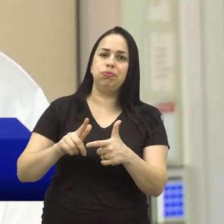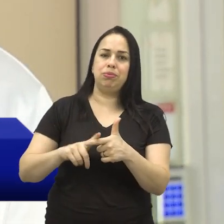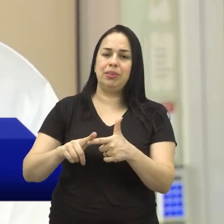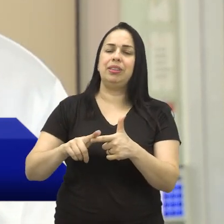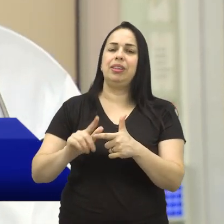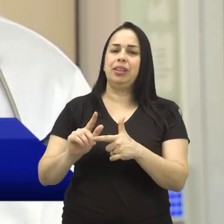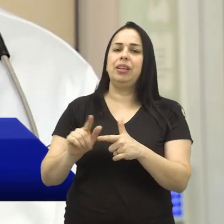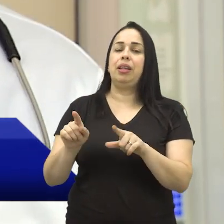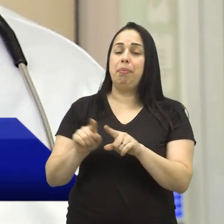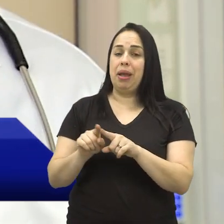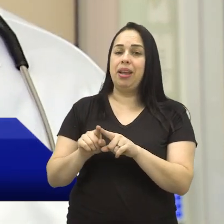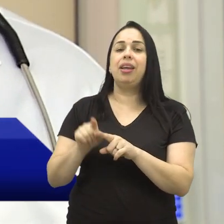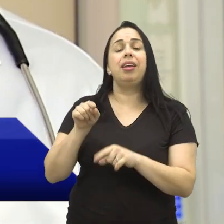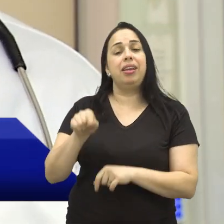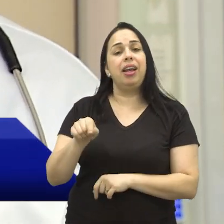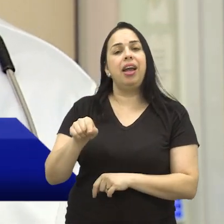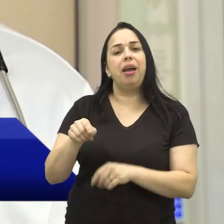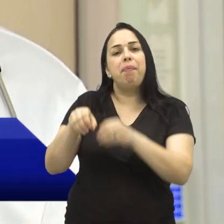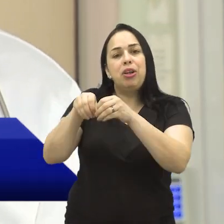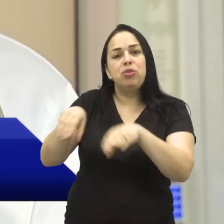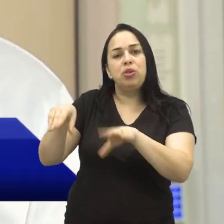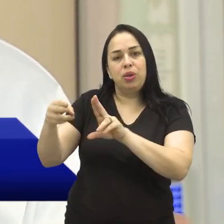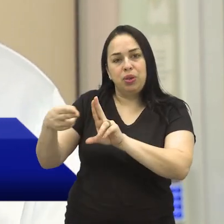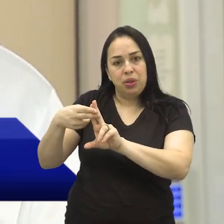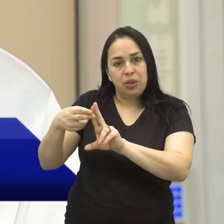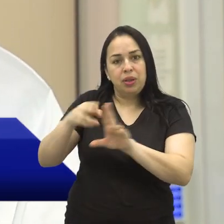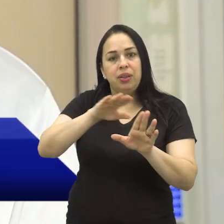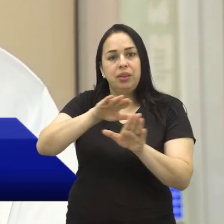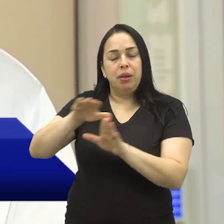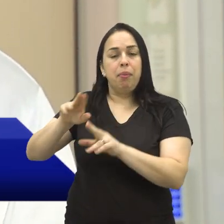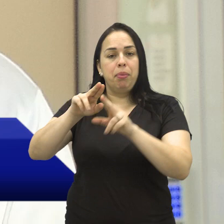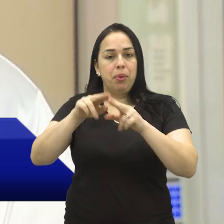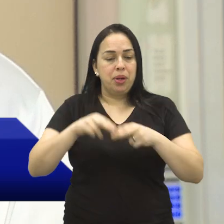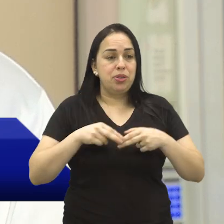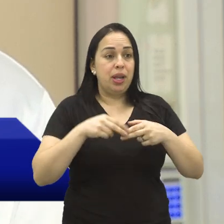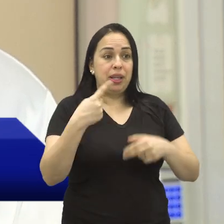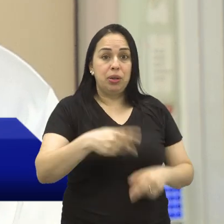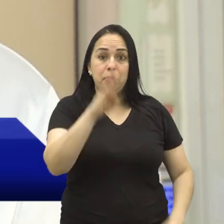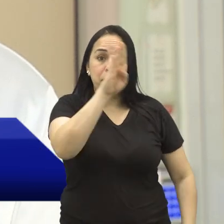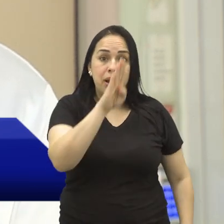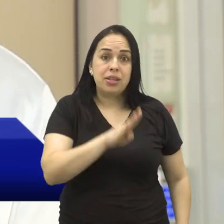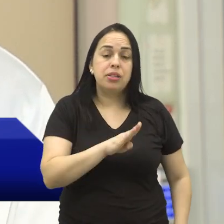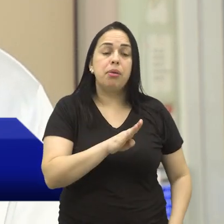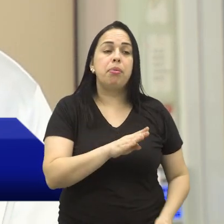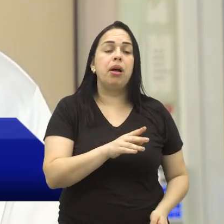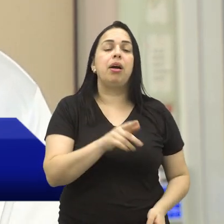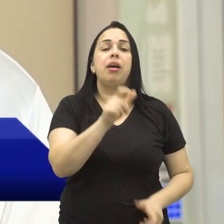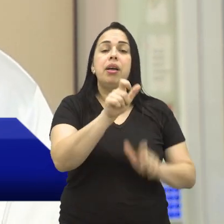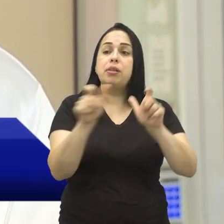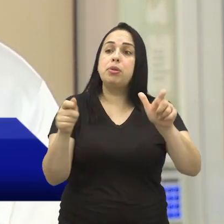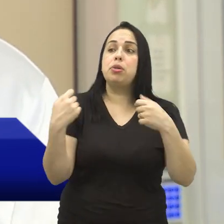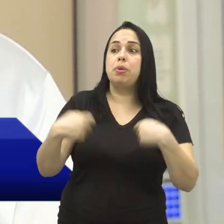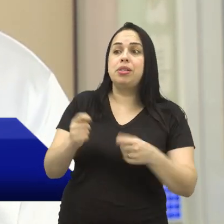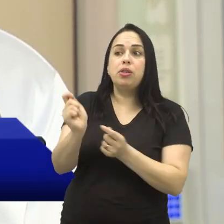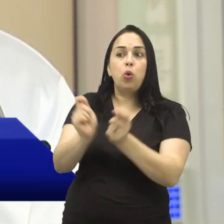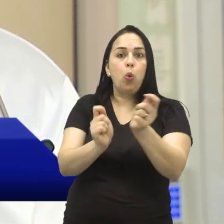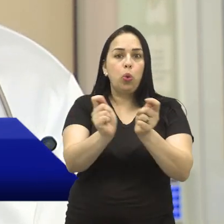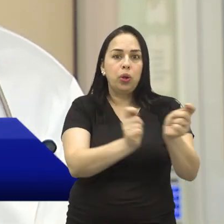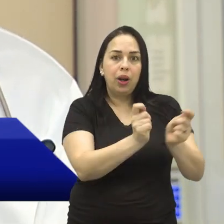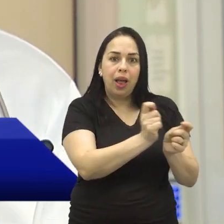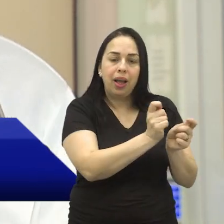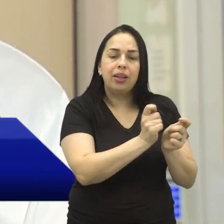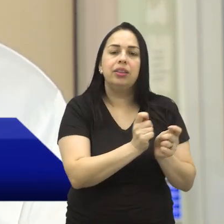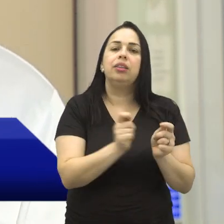sistema de saúde brasileiro. Por isso, vários programas que são feitos no Brasil para controle antihipertensivo e